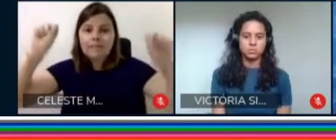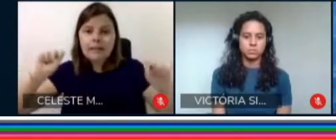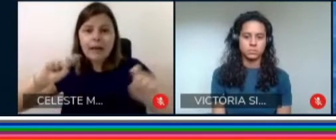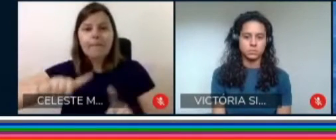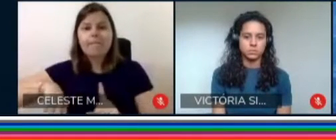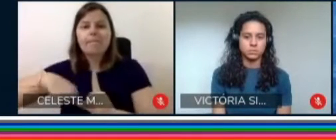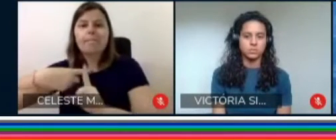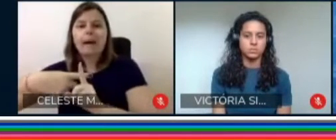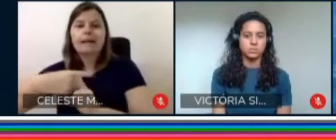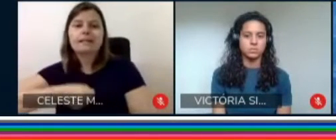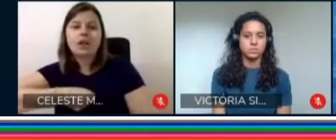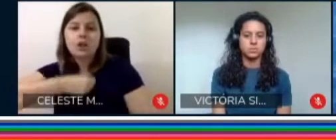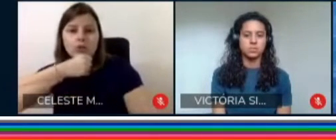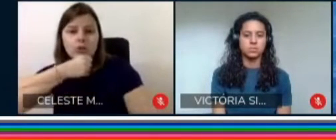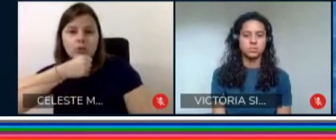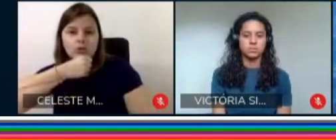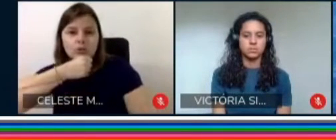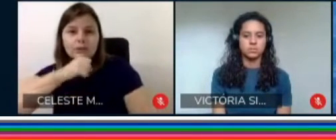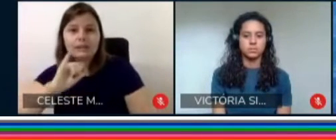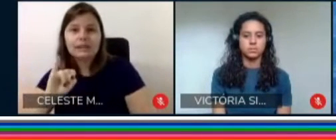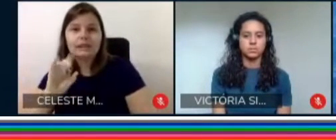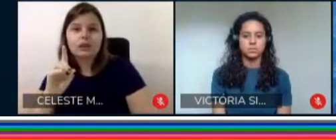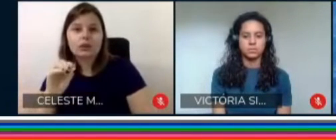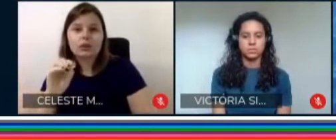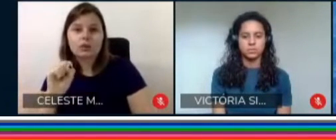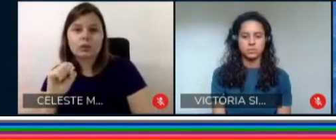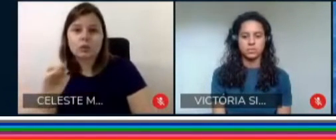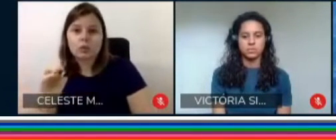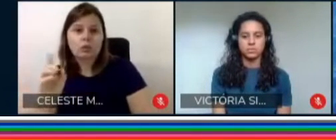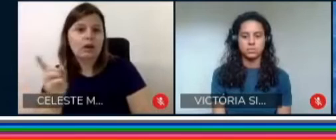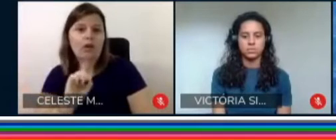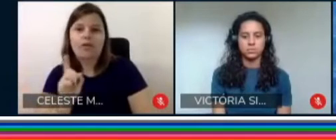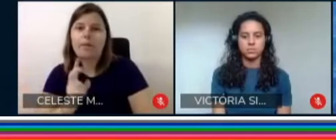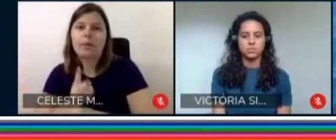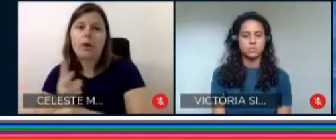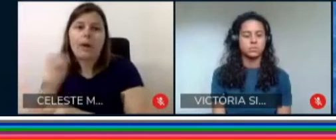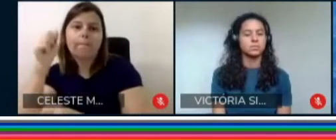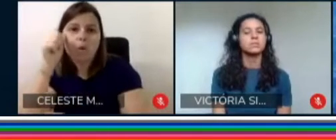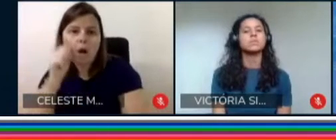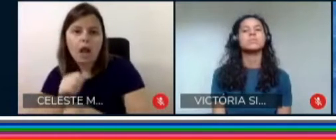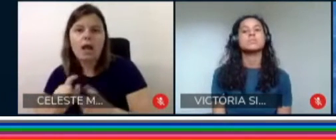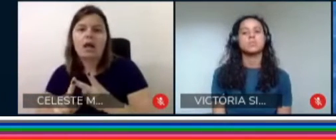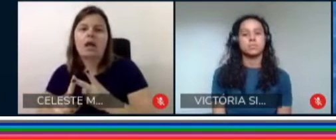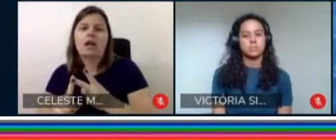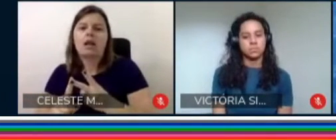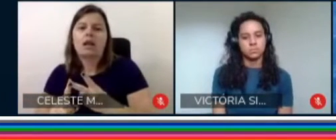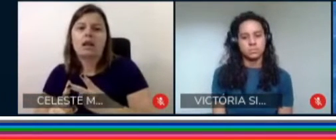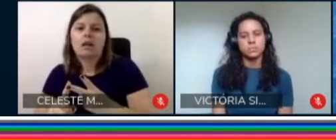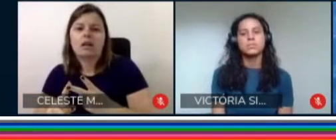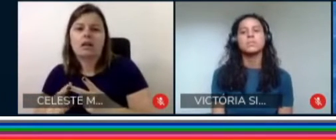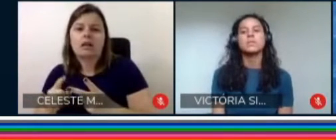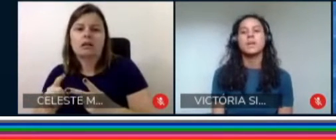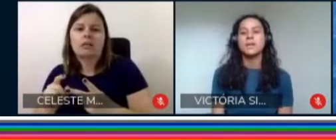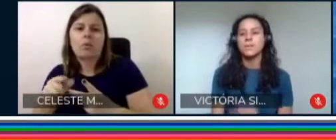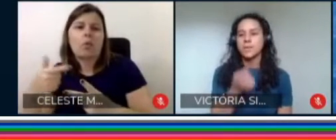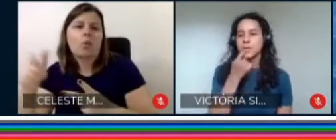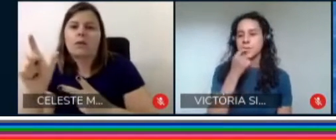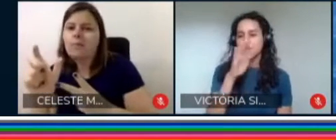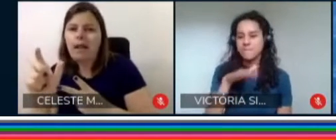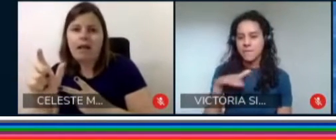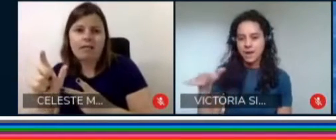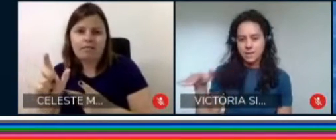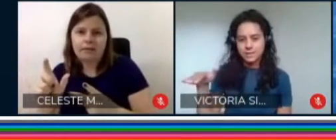vai encontrar END mulheres, ele não vai encontrar END infância, ele vai encontrar os dois termos combinados,